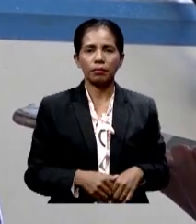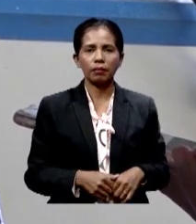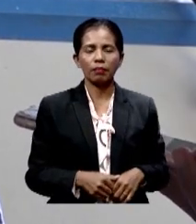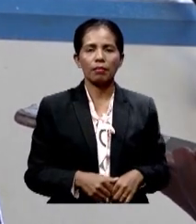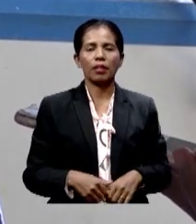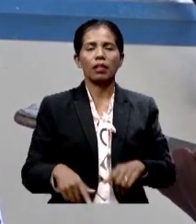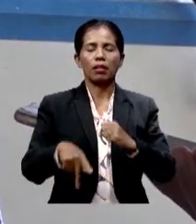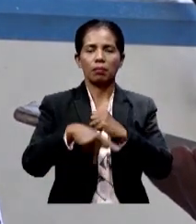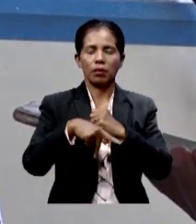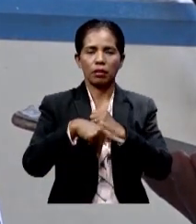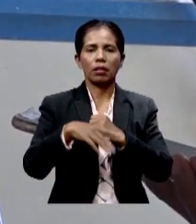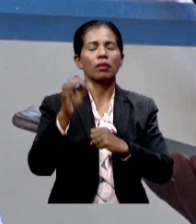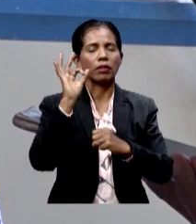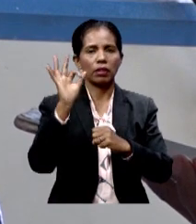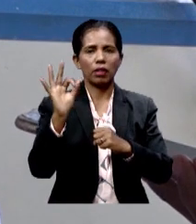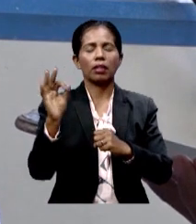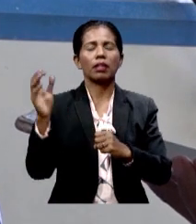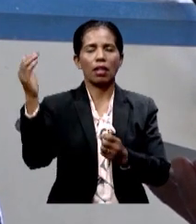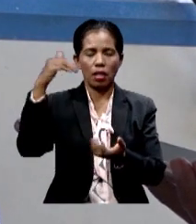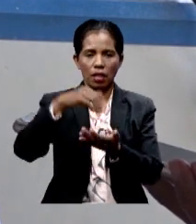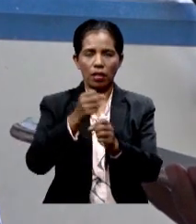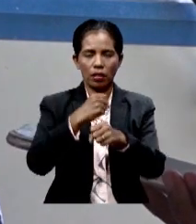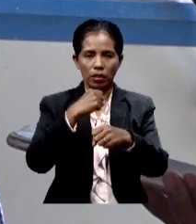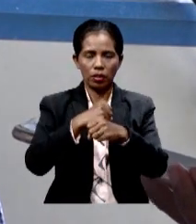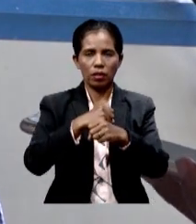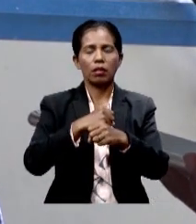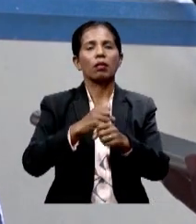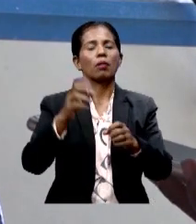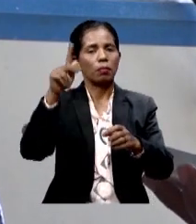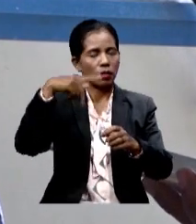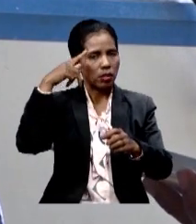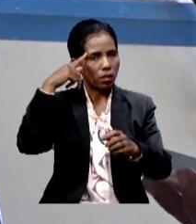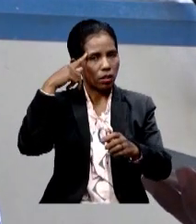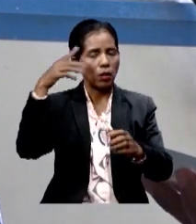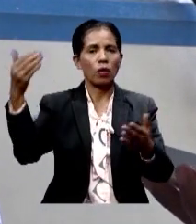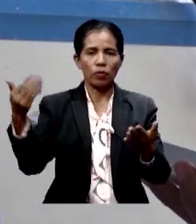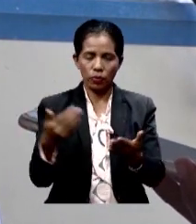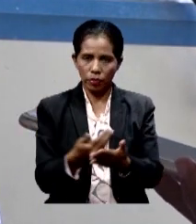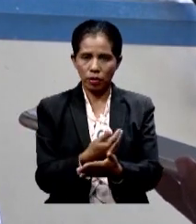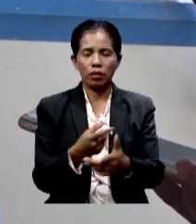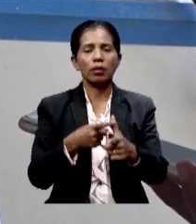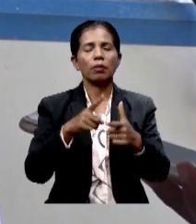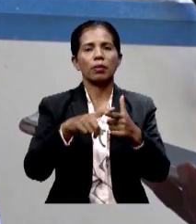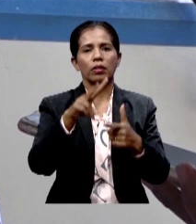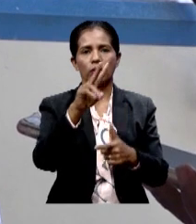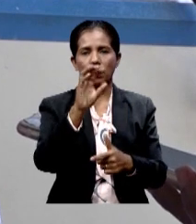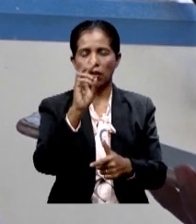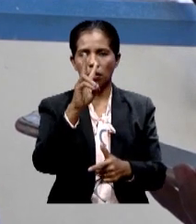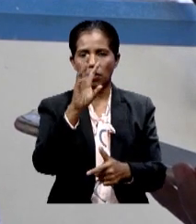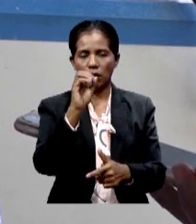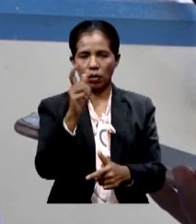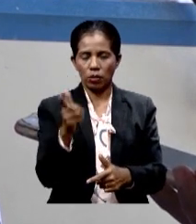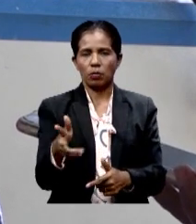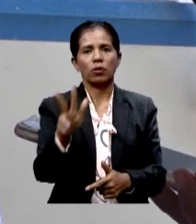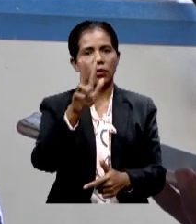Fretilin hamosu filafali postura política fon e depois de